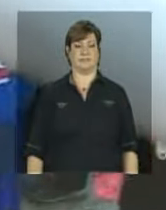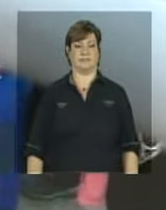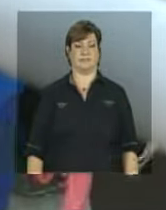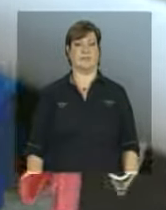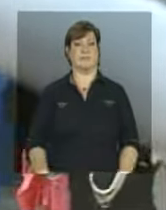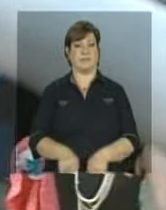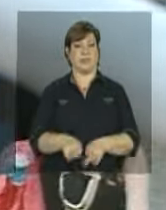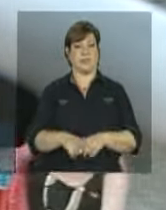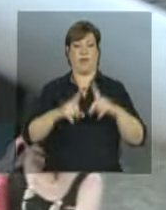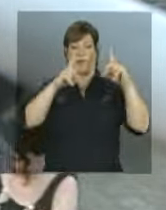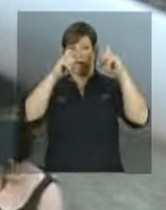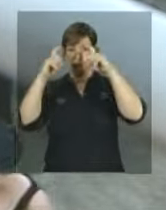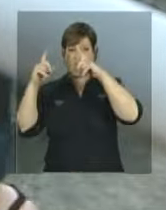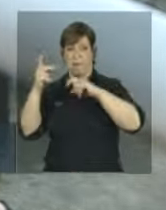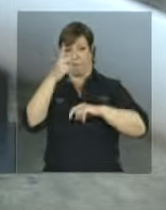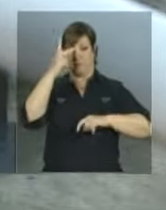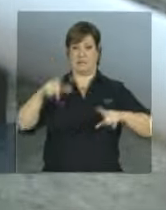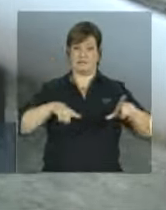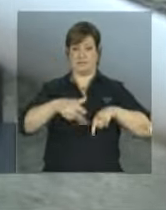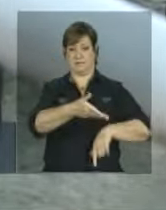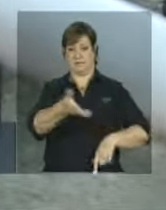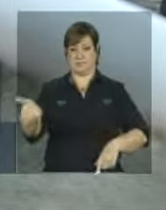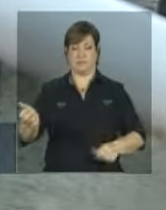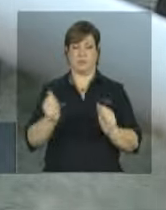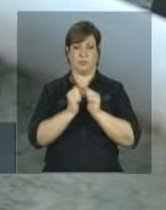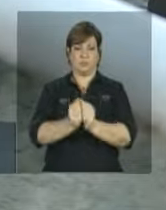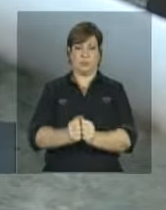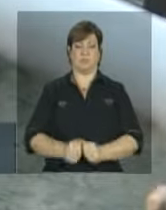usando para fotos com os operários.